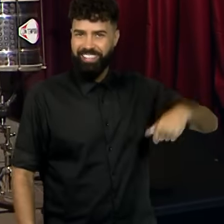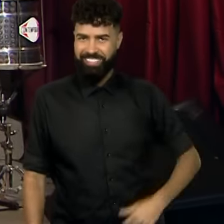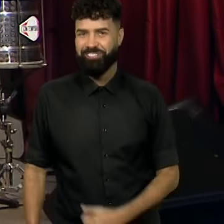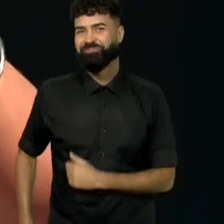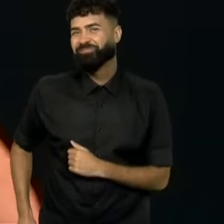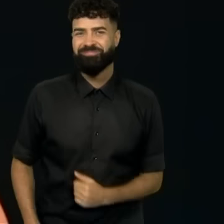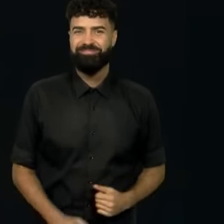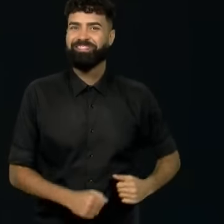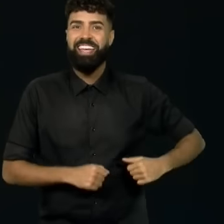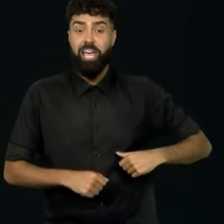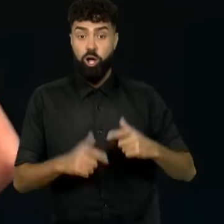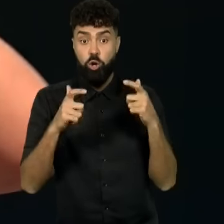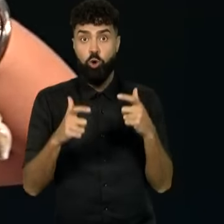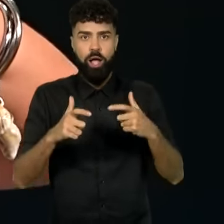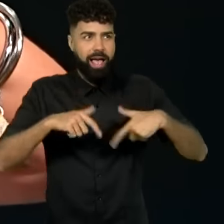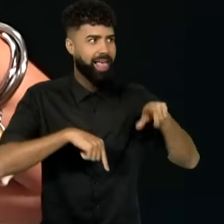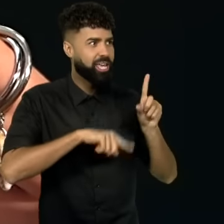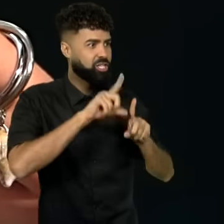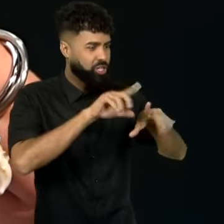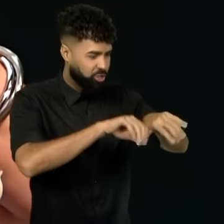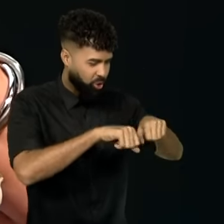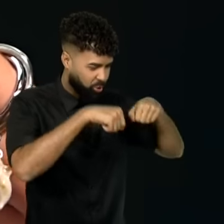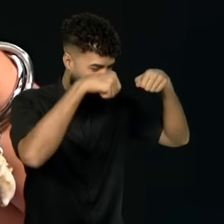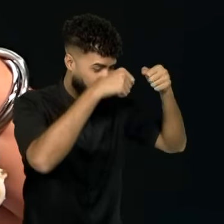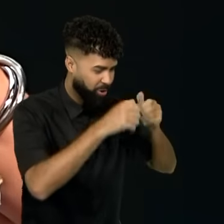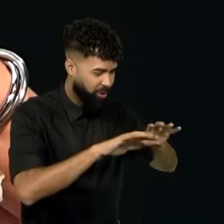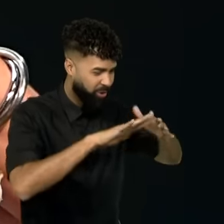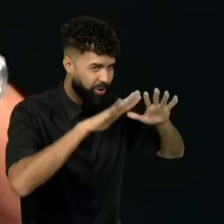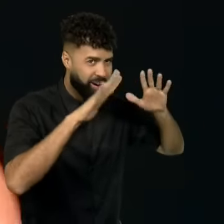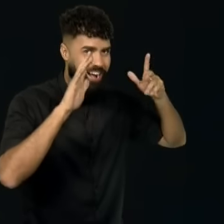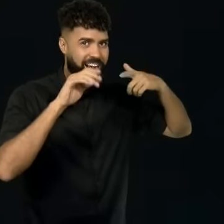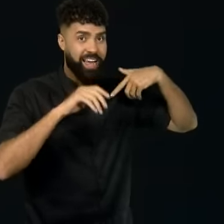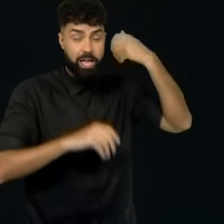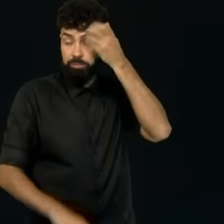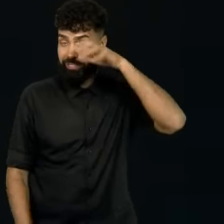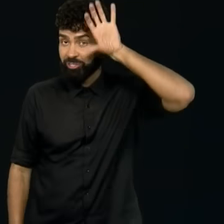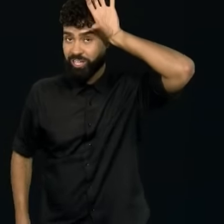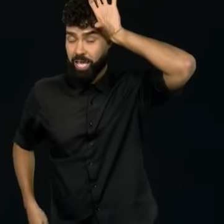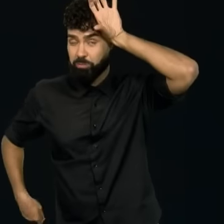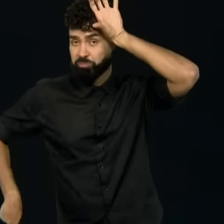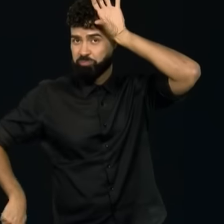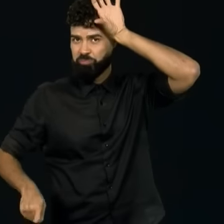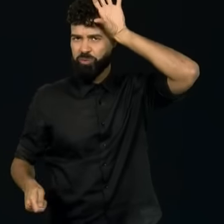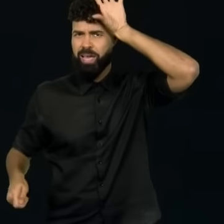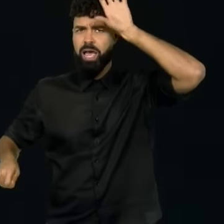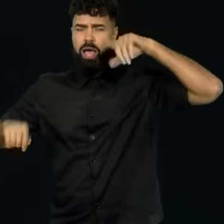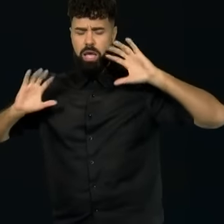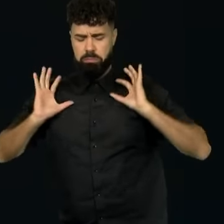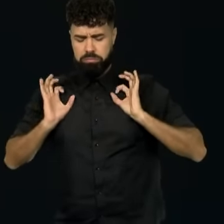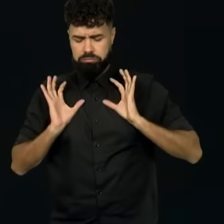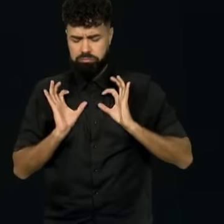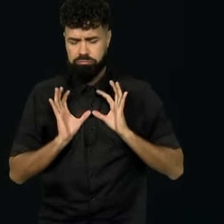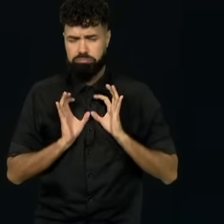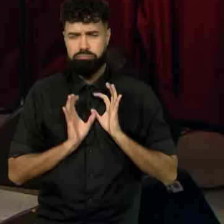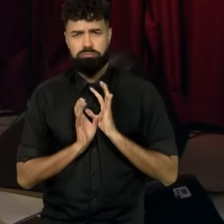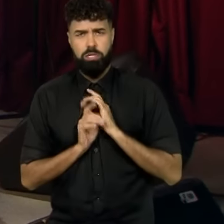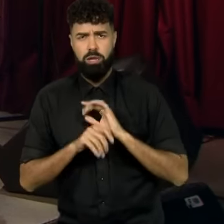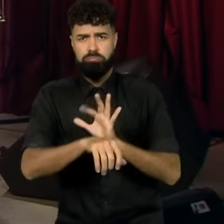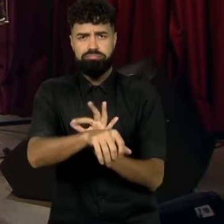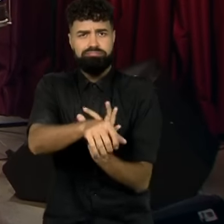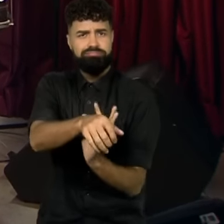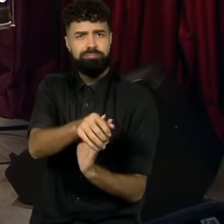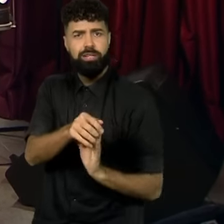que esconde os tesouros de minha senhora. Desfia colares de conchas